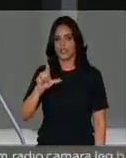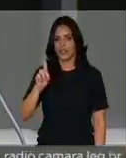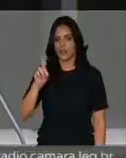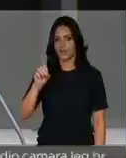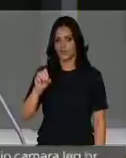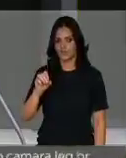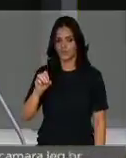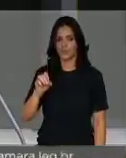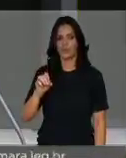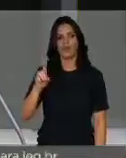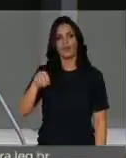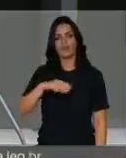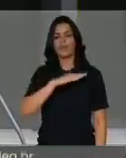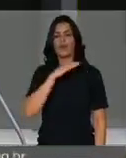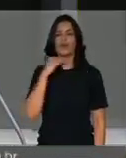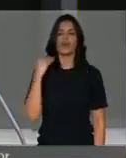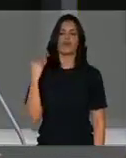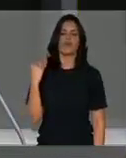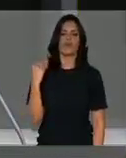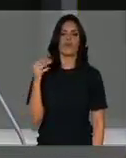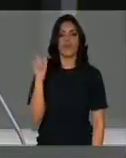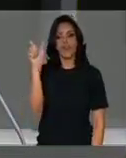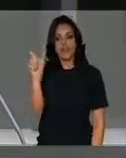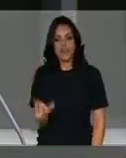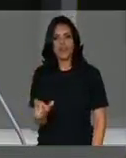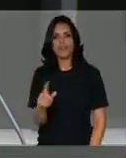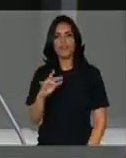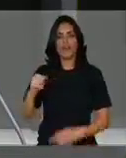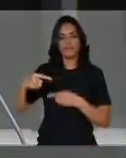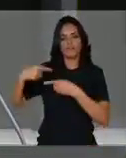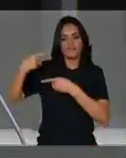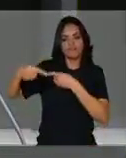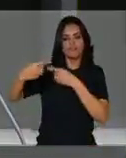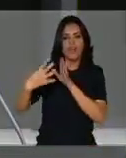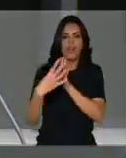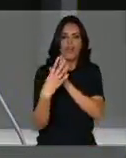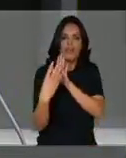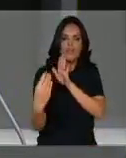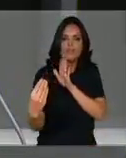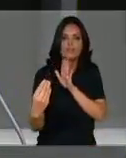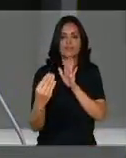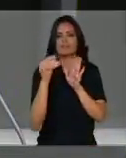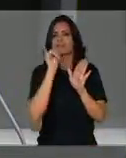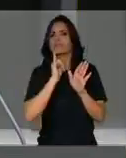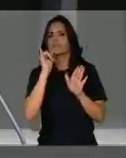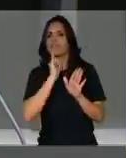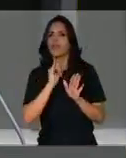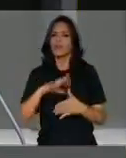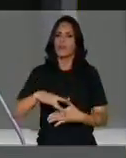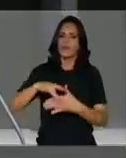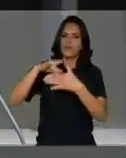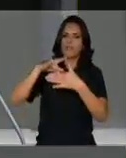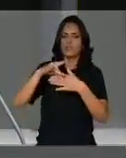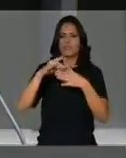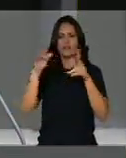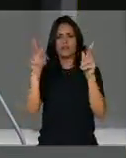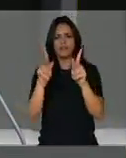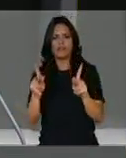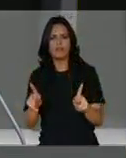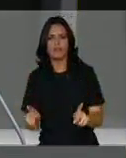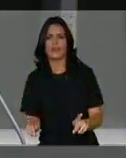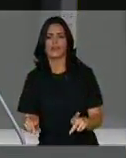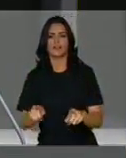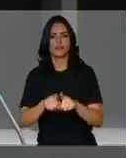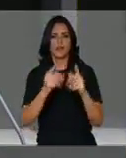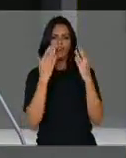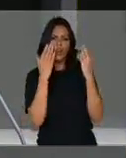que deixou seu exemplo de grande líder pacifista, comparável a